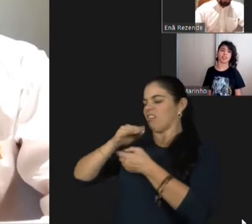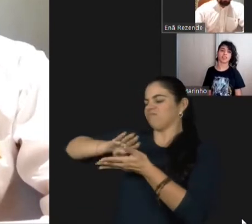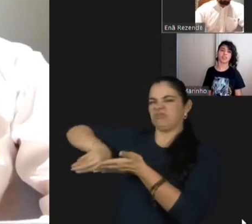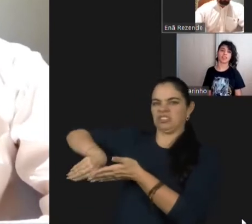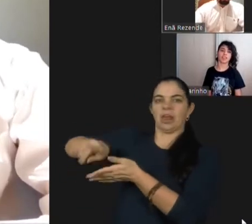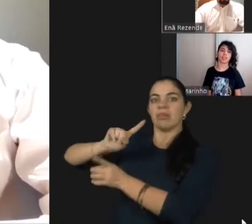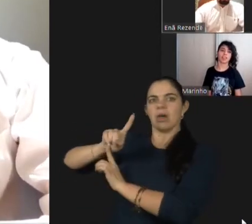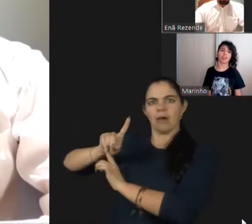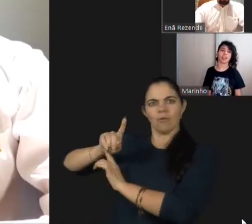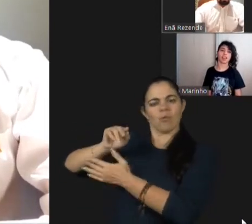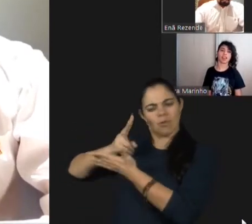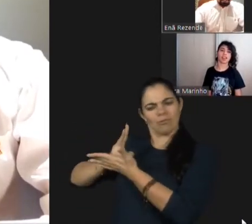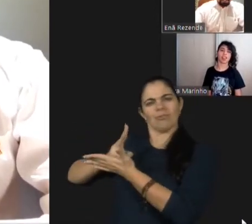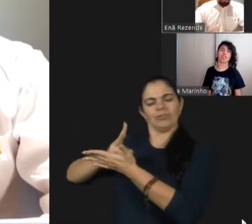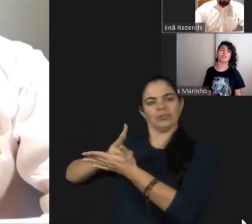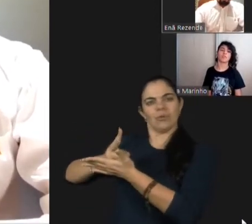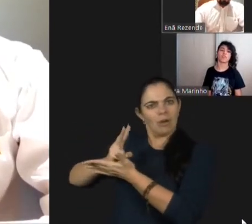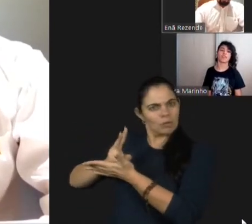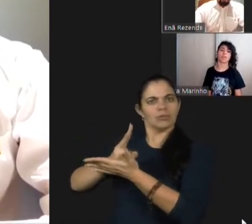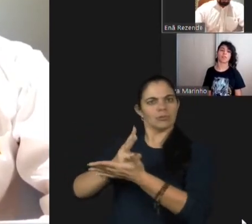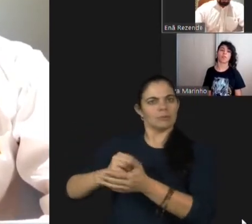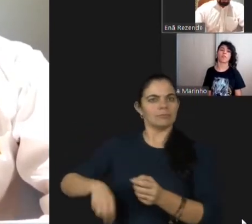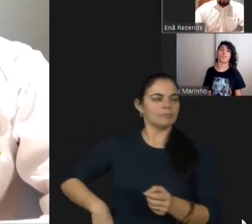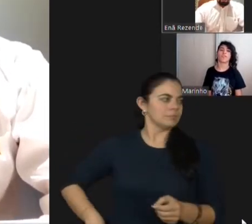frente, não desista.